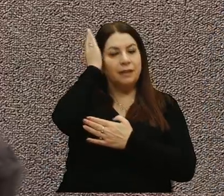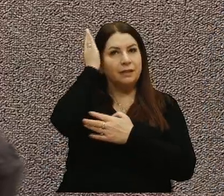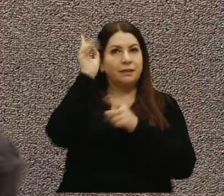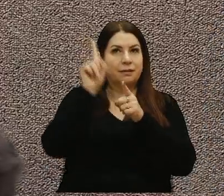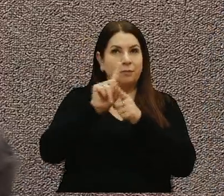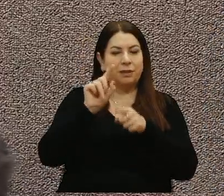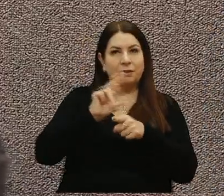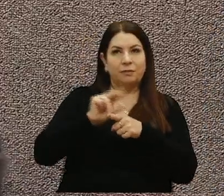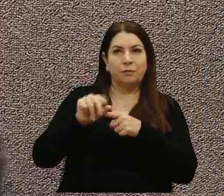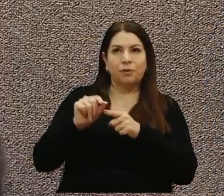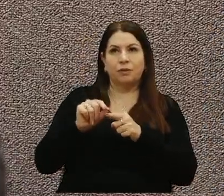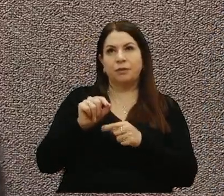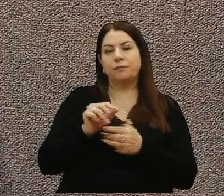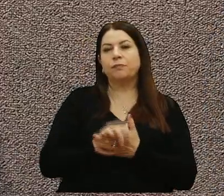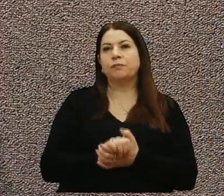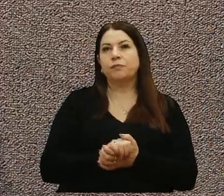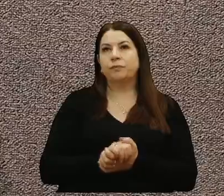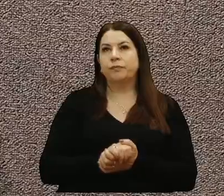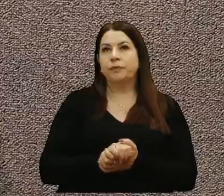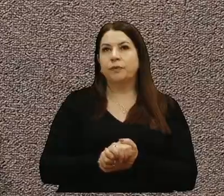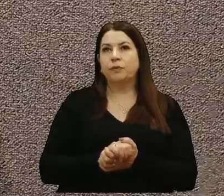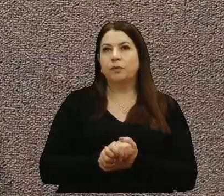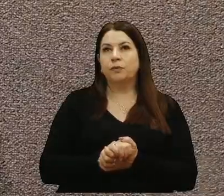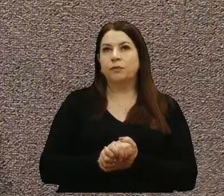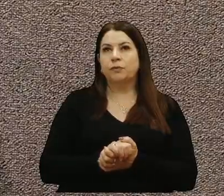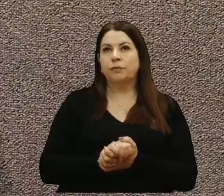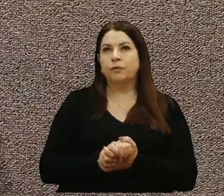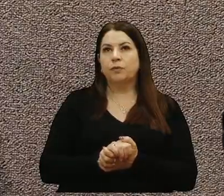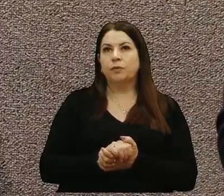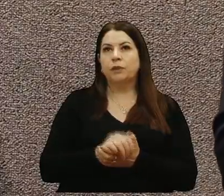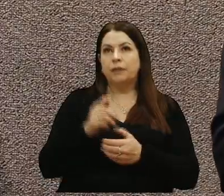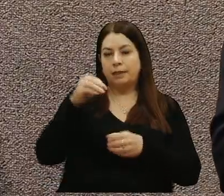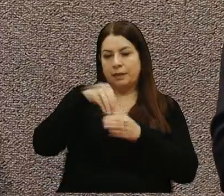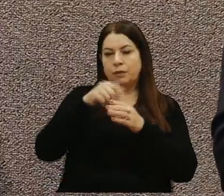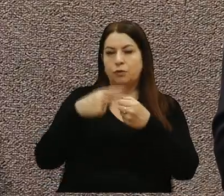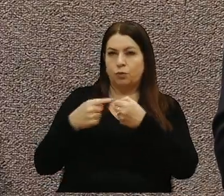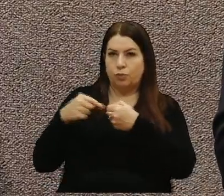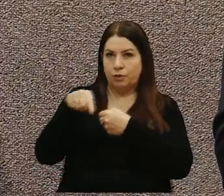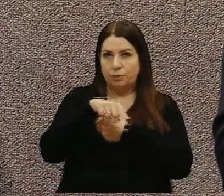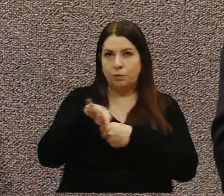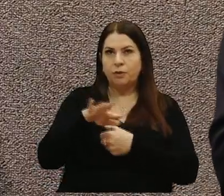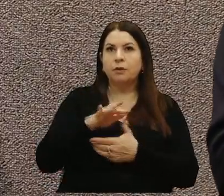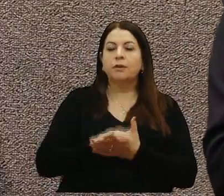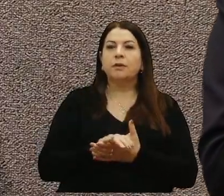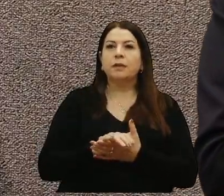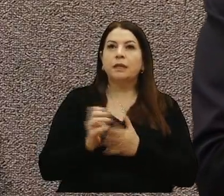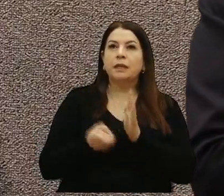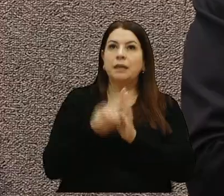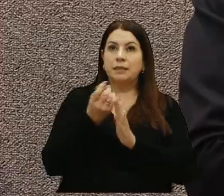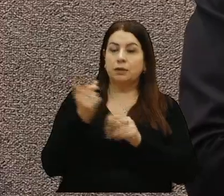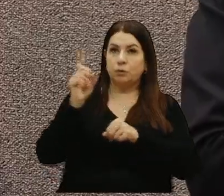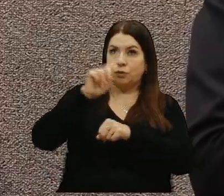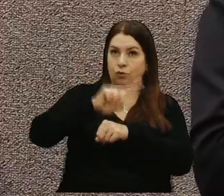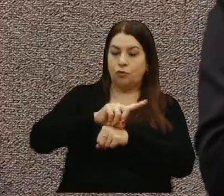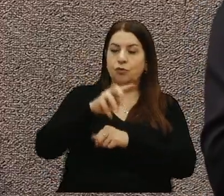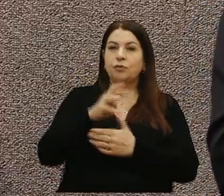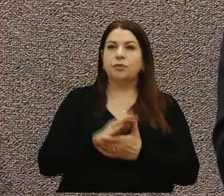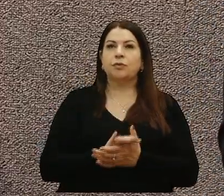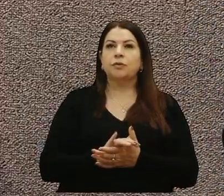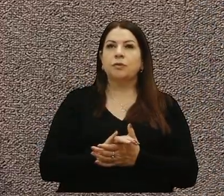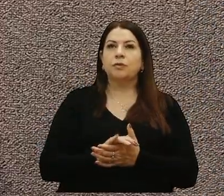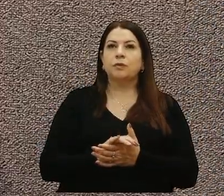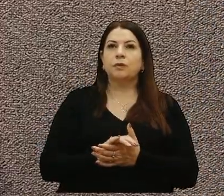Serviço Nacional de Aprendizagem Comercial, SENAC, no âmbito do nosso município. A criação dessa data